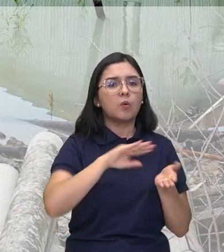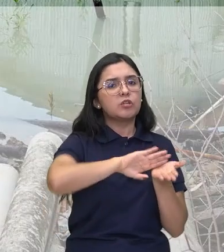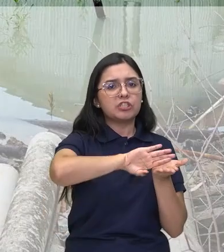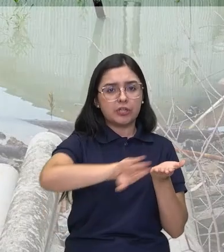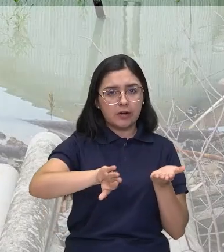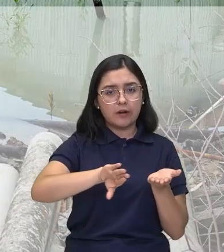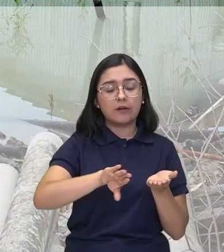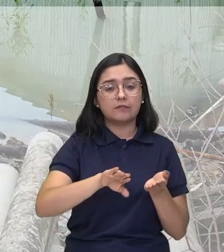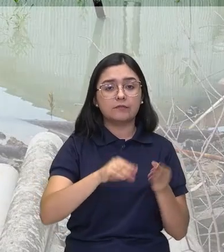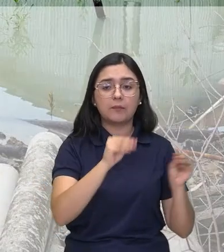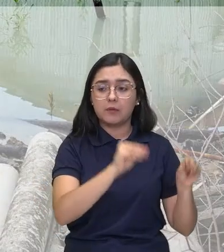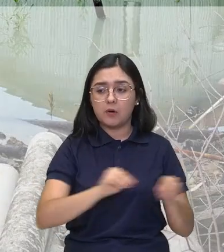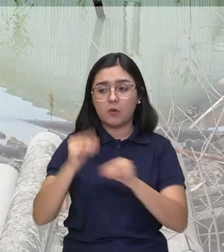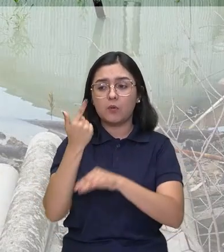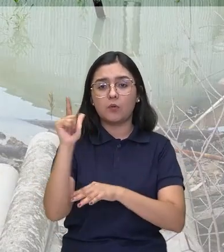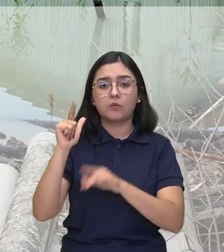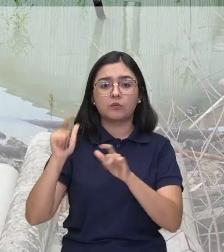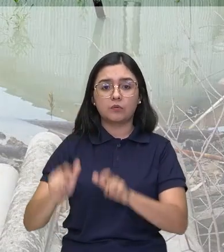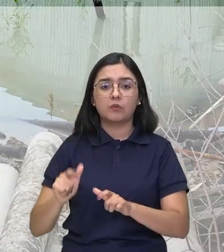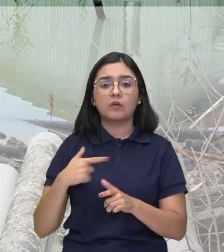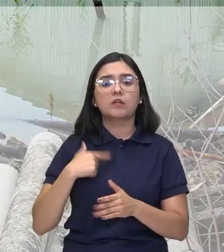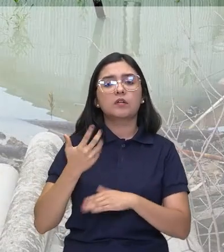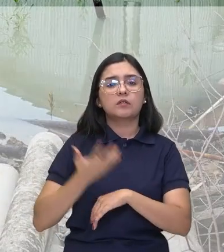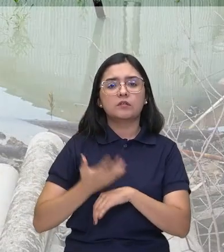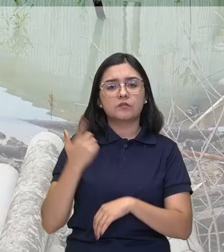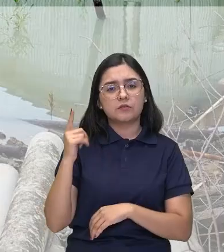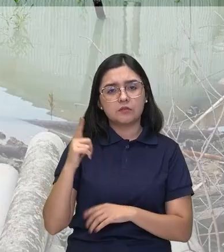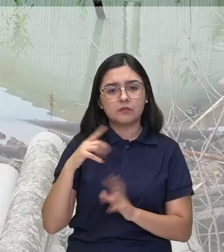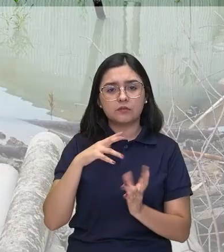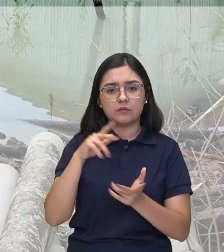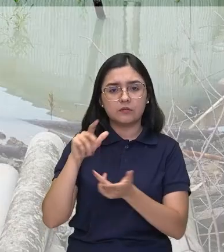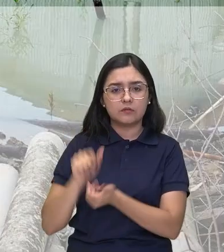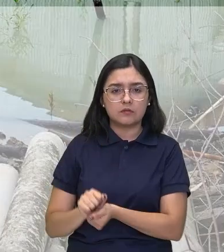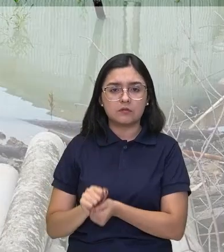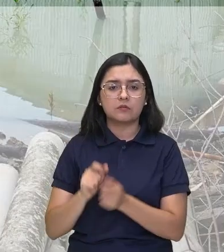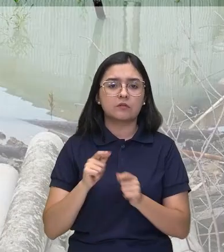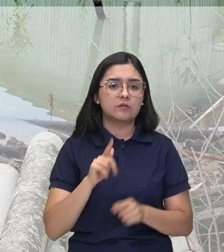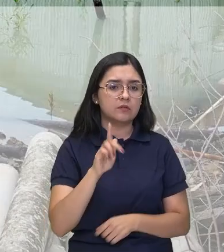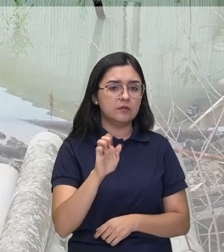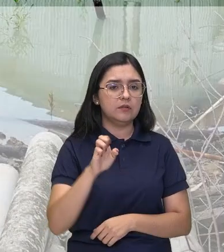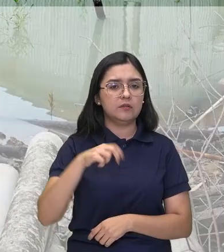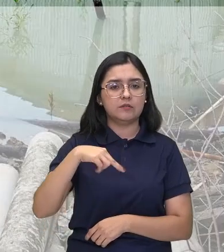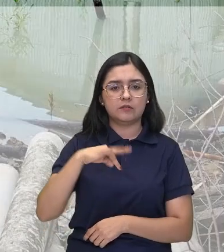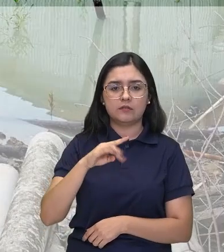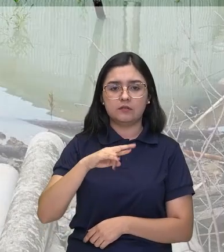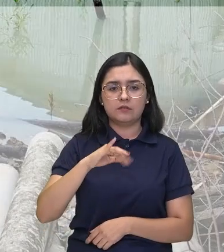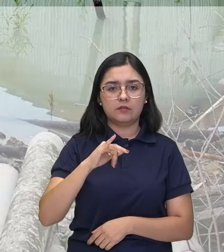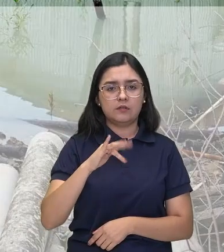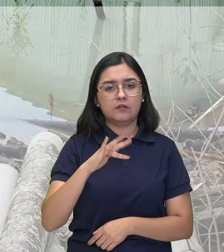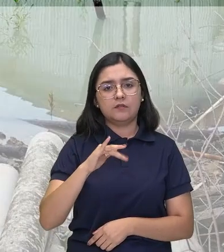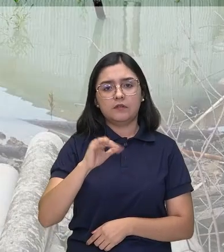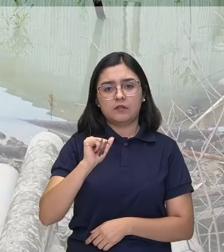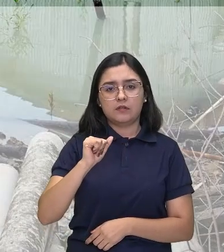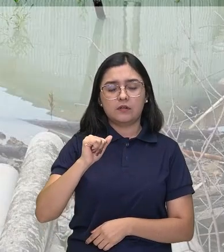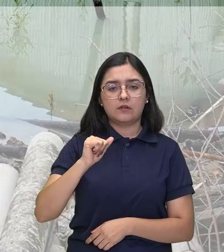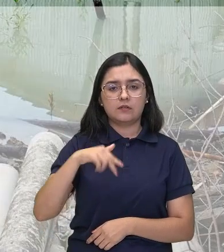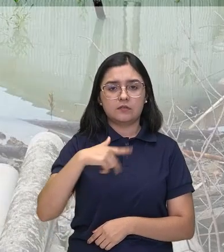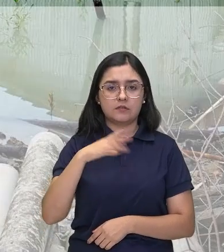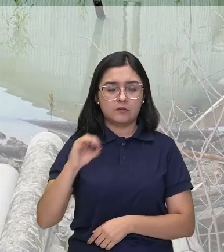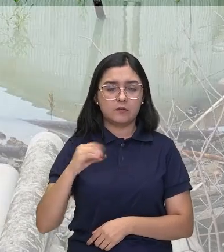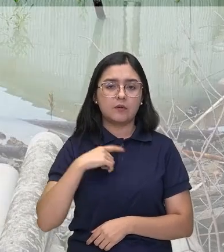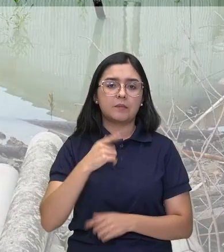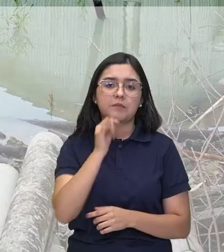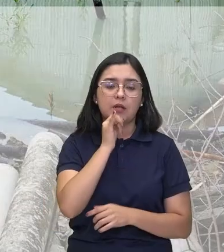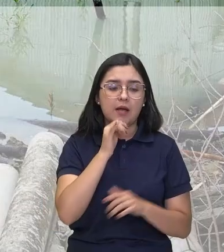né? Inclusive em geografia, professor Luiz Cláudio, existe um termo aí que a gente chama de gentrificação. Quando você pega áreas aqui, né,